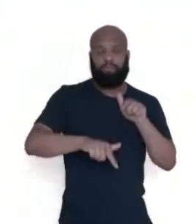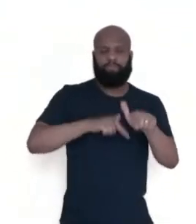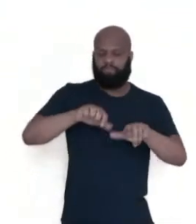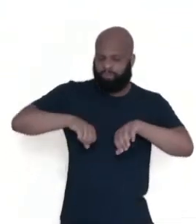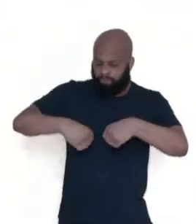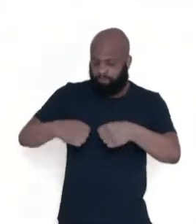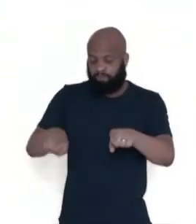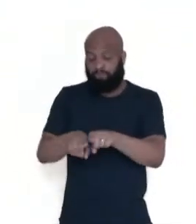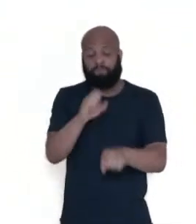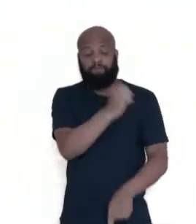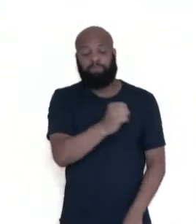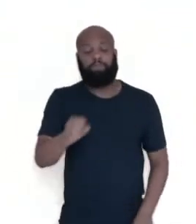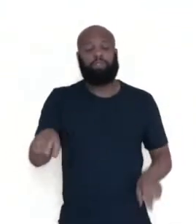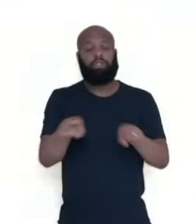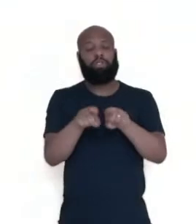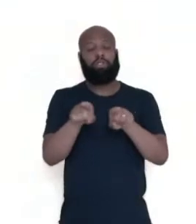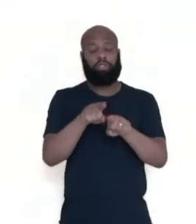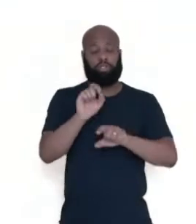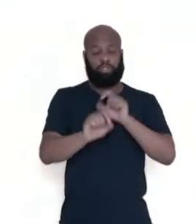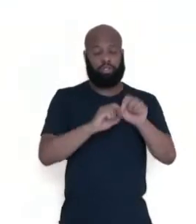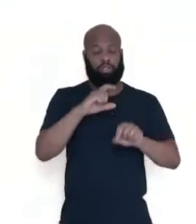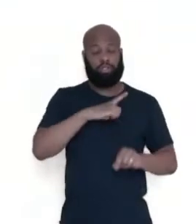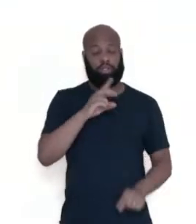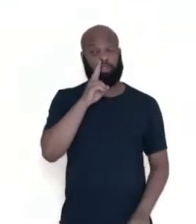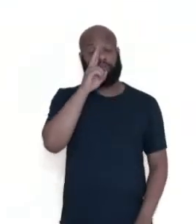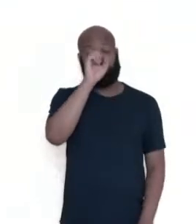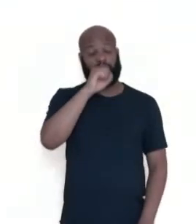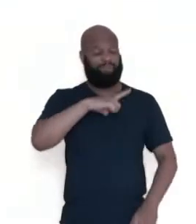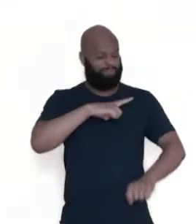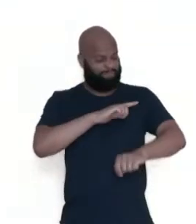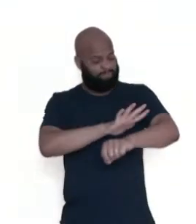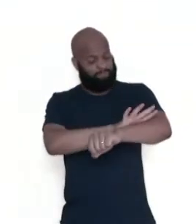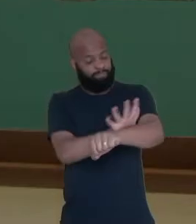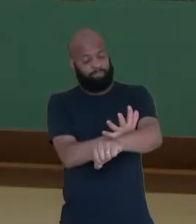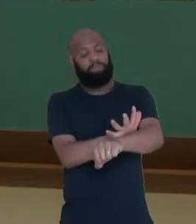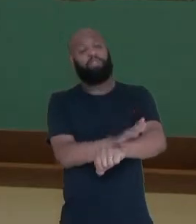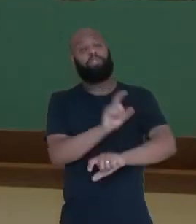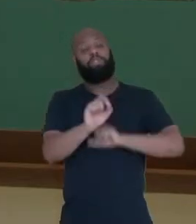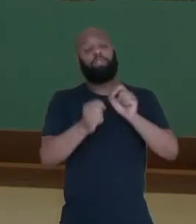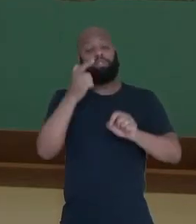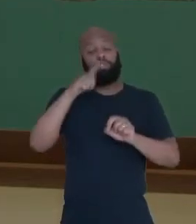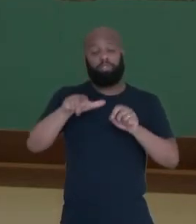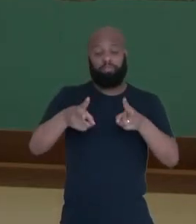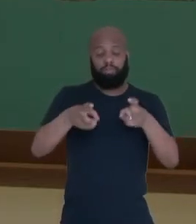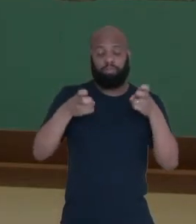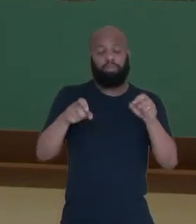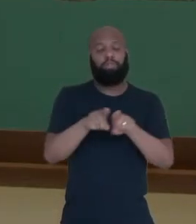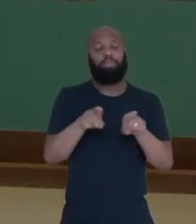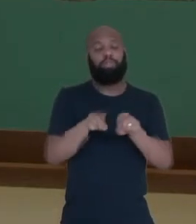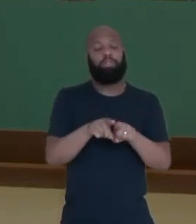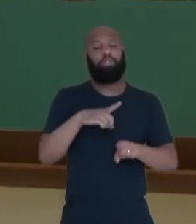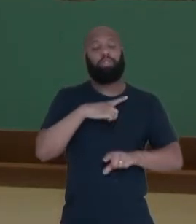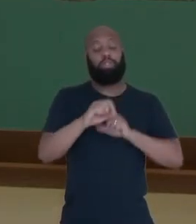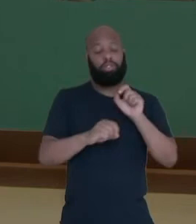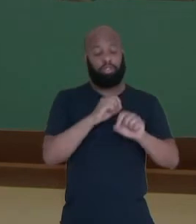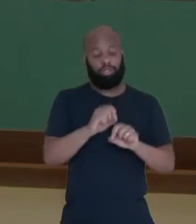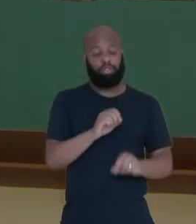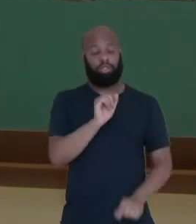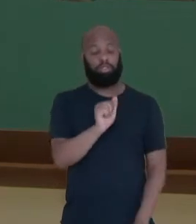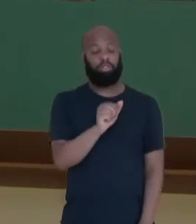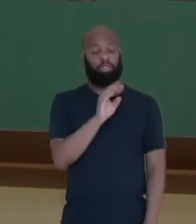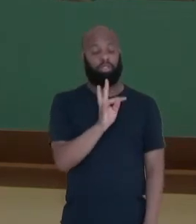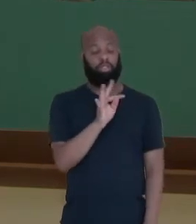de extermínio, conotação fortemente racista, como podemos perceber com o